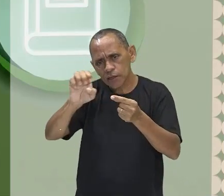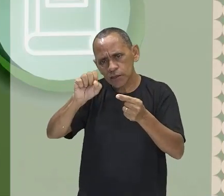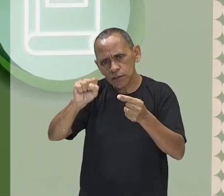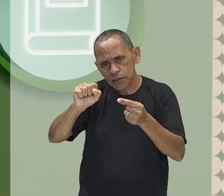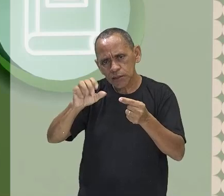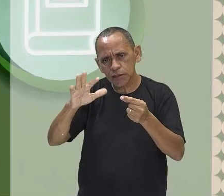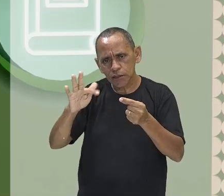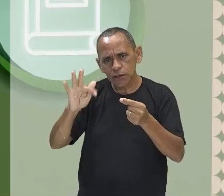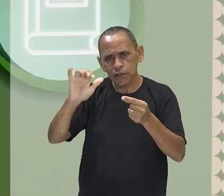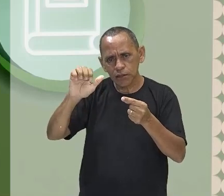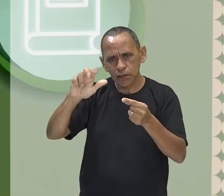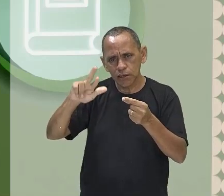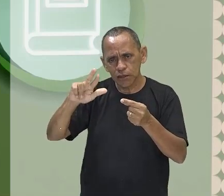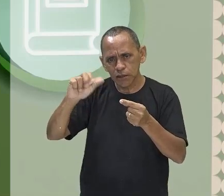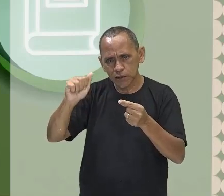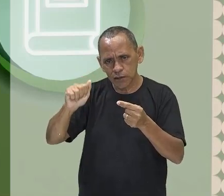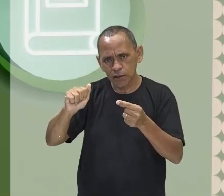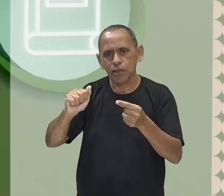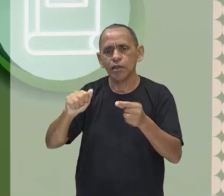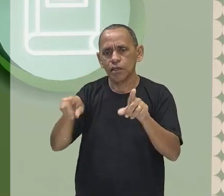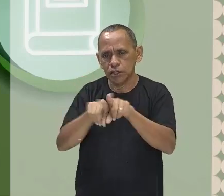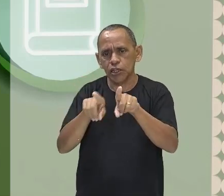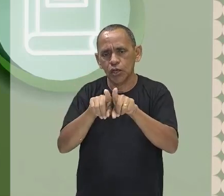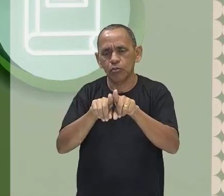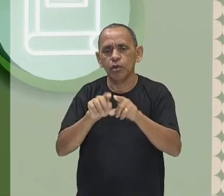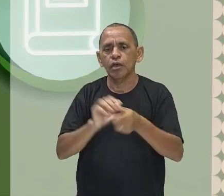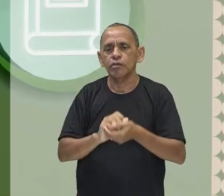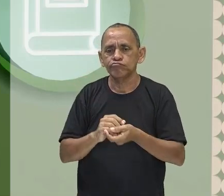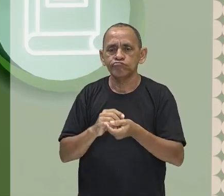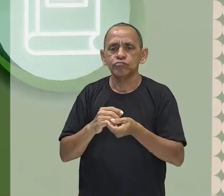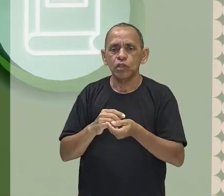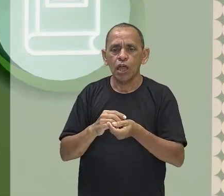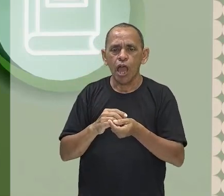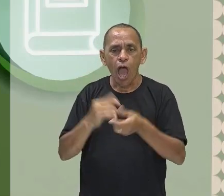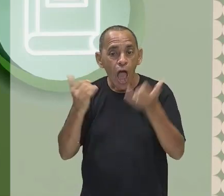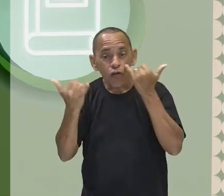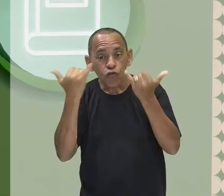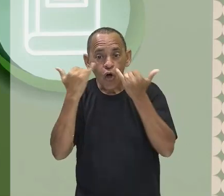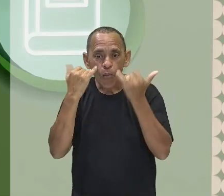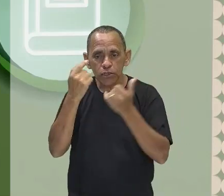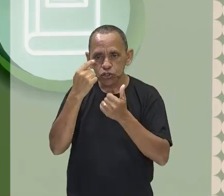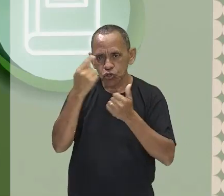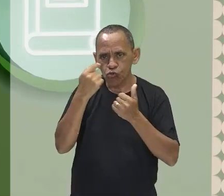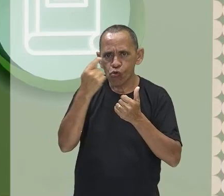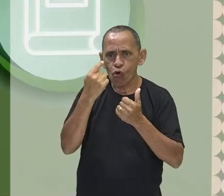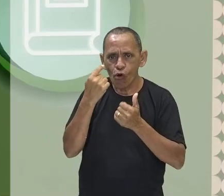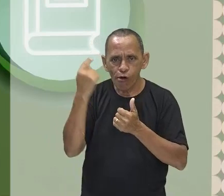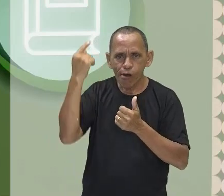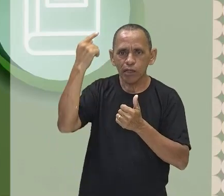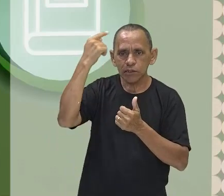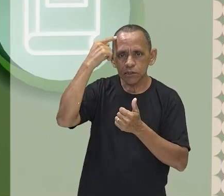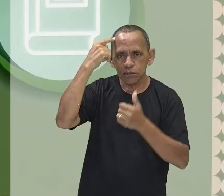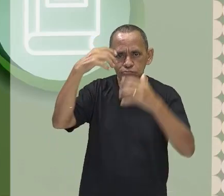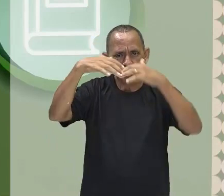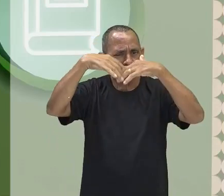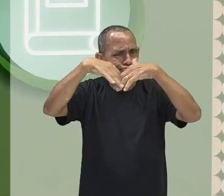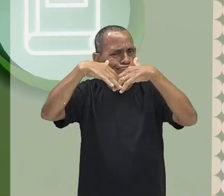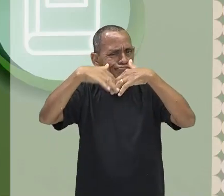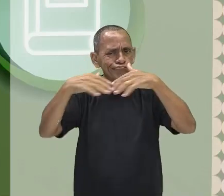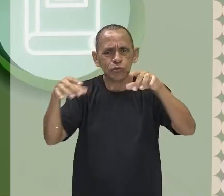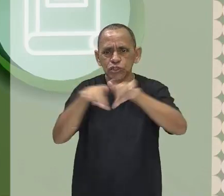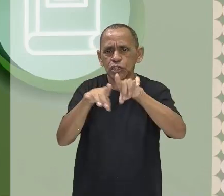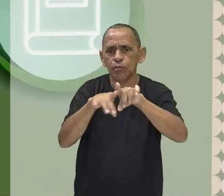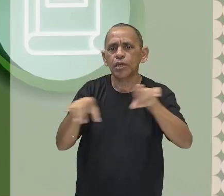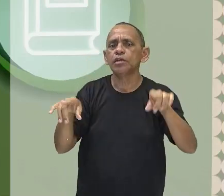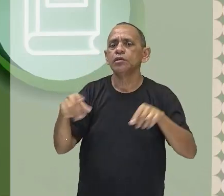para o nervo óptico que levará até o cérebro. Temos ainda o cristalino que também pode ser chamado de lente.